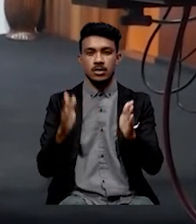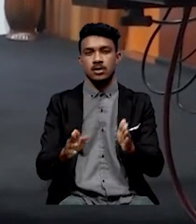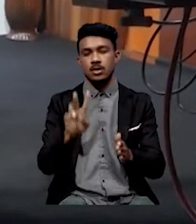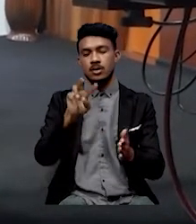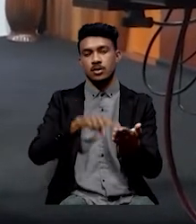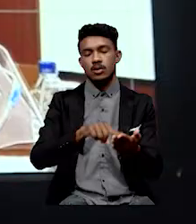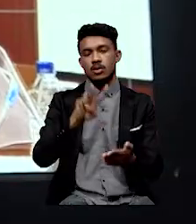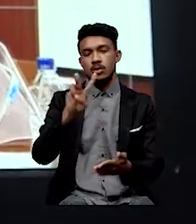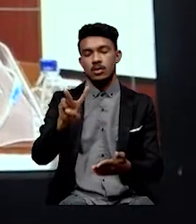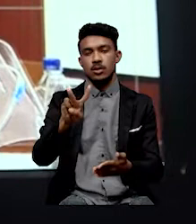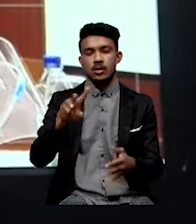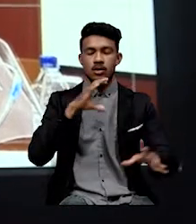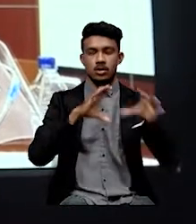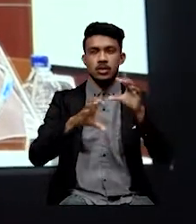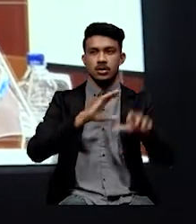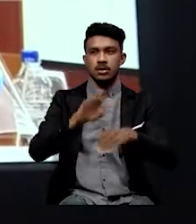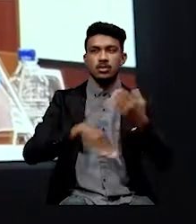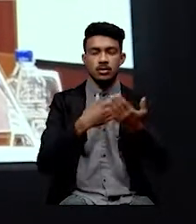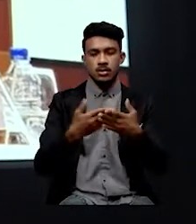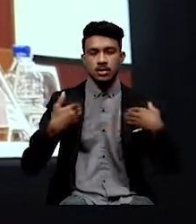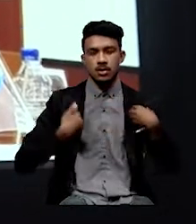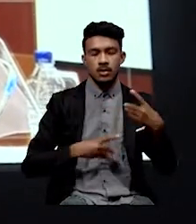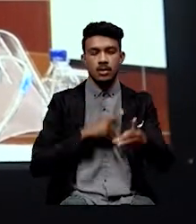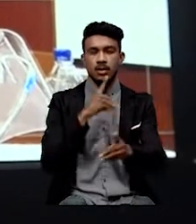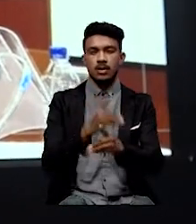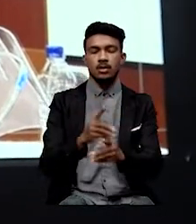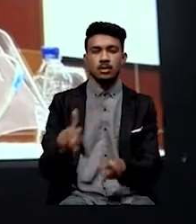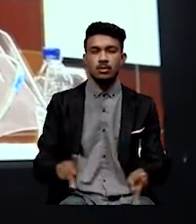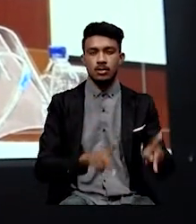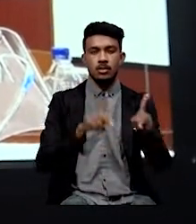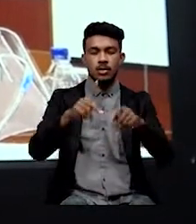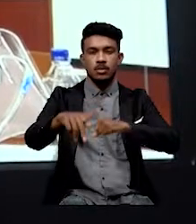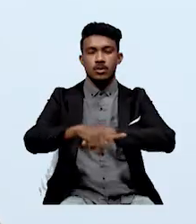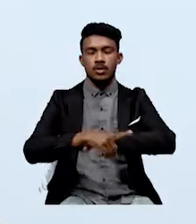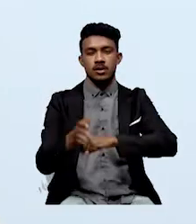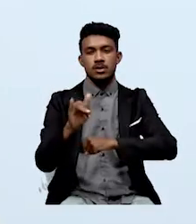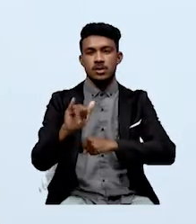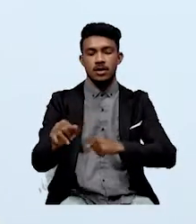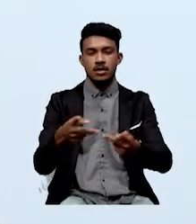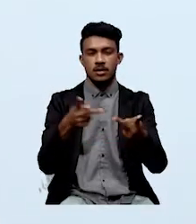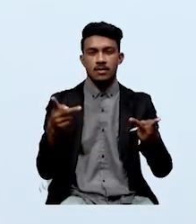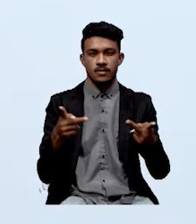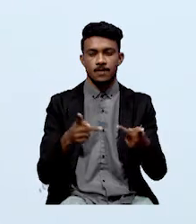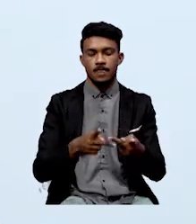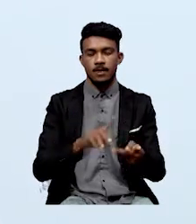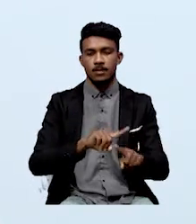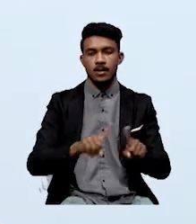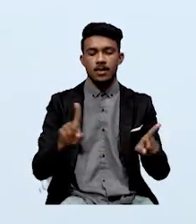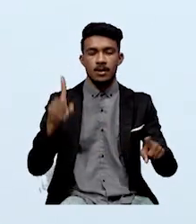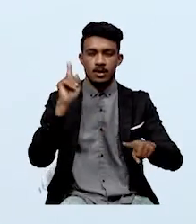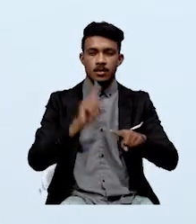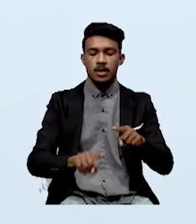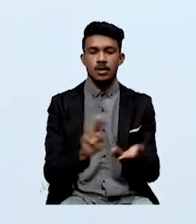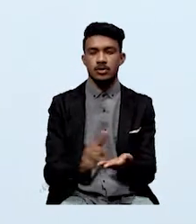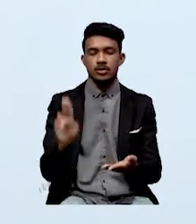Meio comunicação social Sira e a direito a tu publica publicidade política e a Sirnia espaço, mas bem label usa jornalista Sira